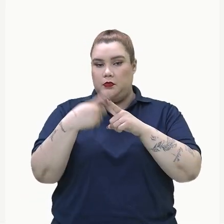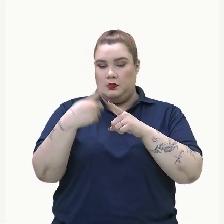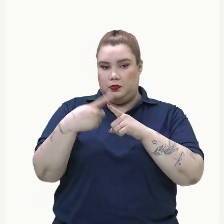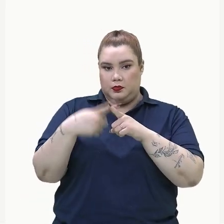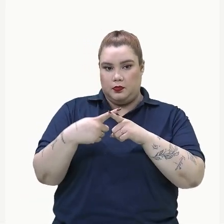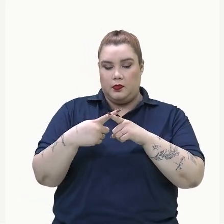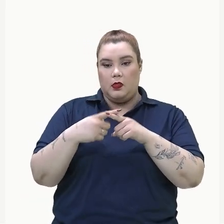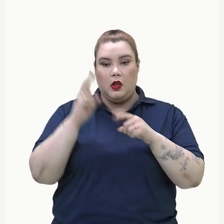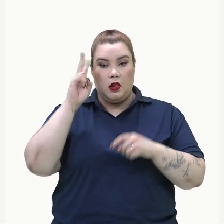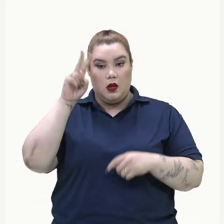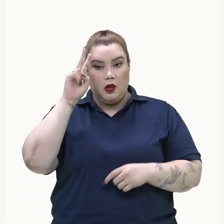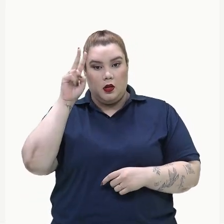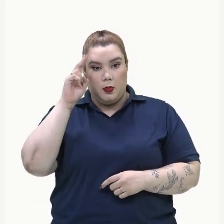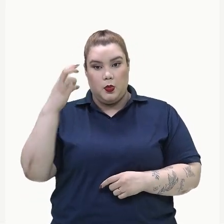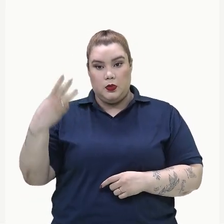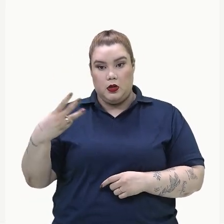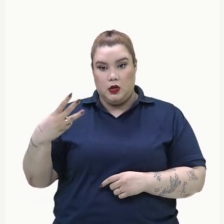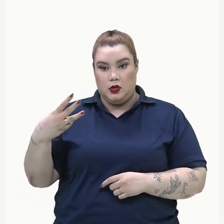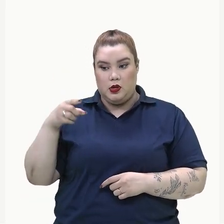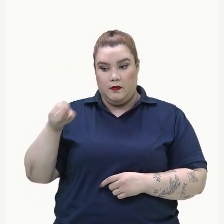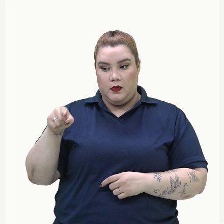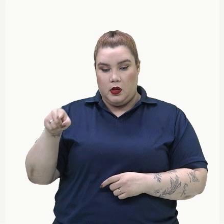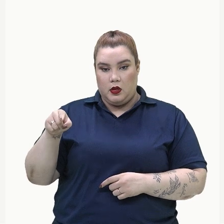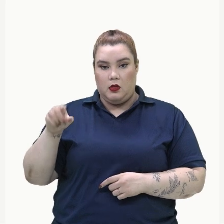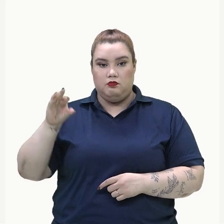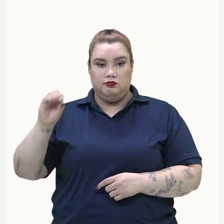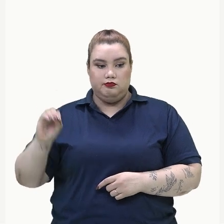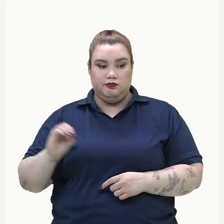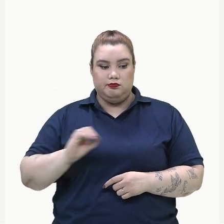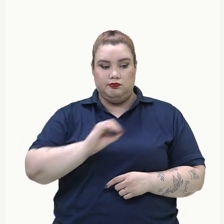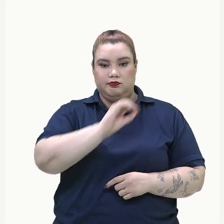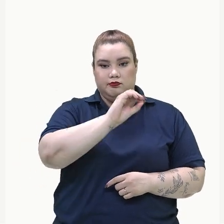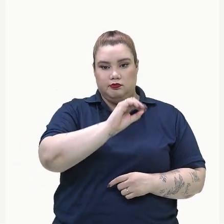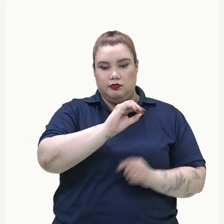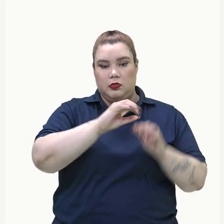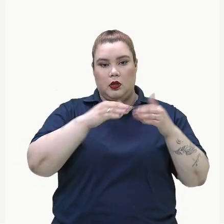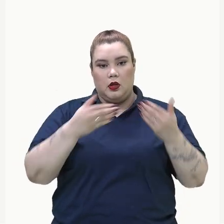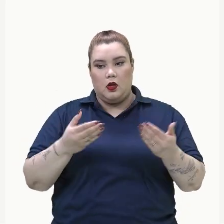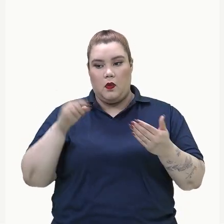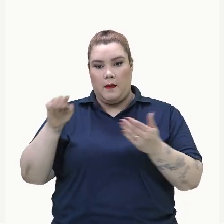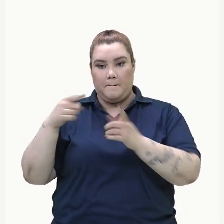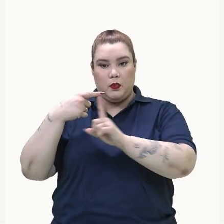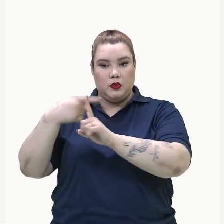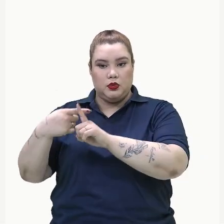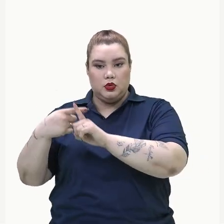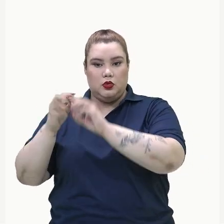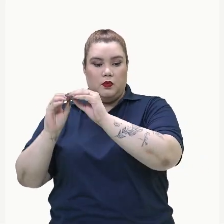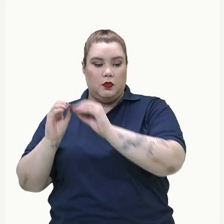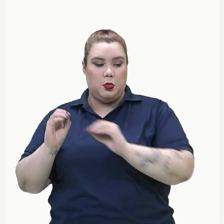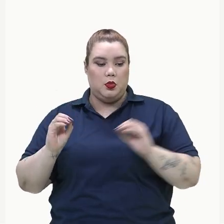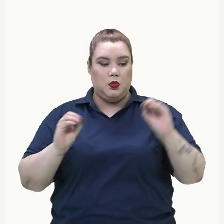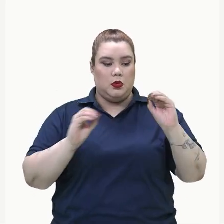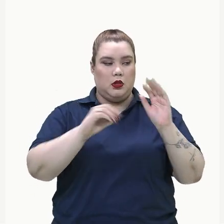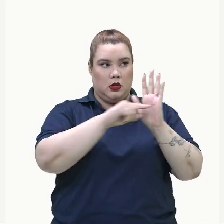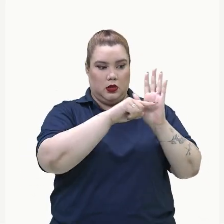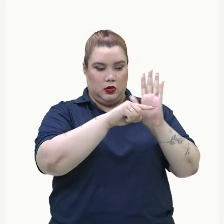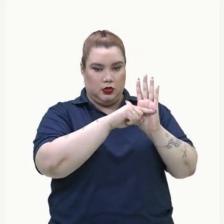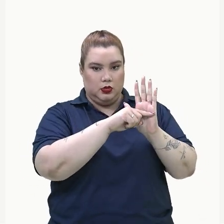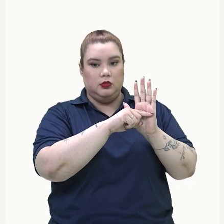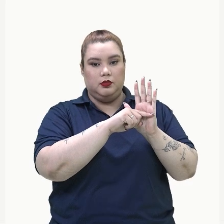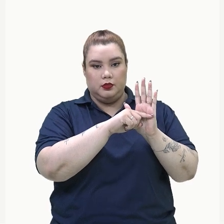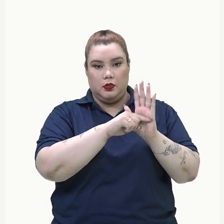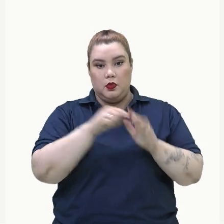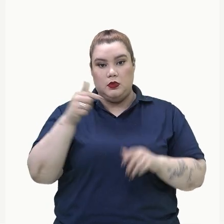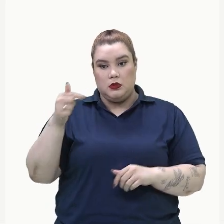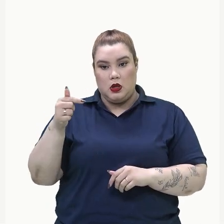3x que estava do lado esquerdo passou para o lado direito, automaticamente ele troca o seu sinal. O 7 já estava do lado